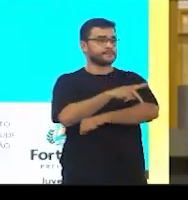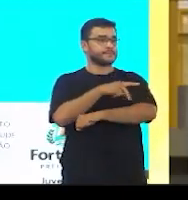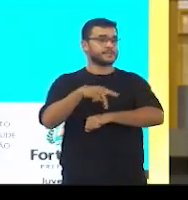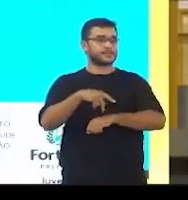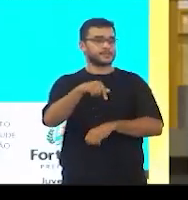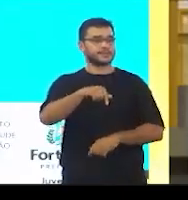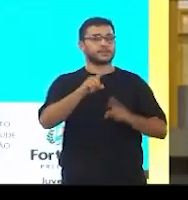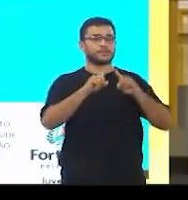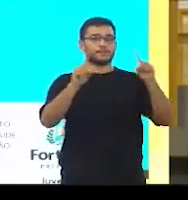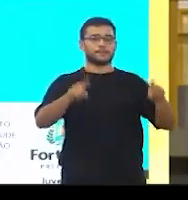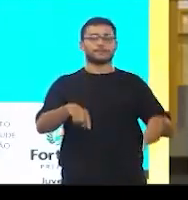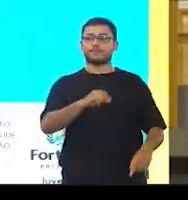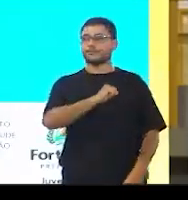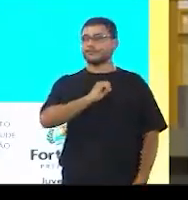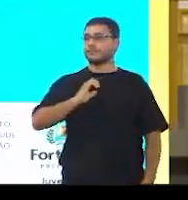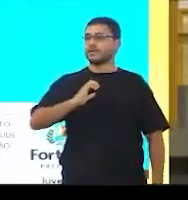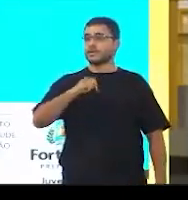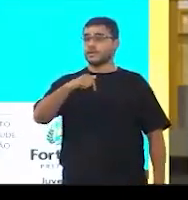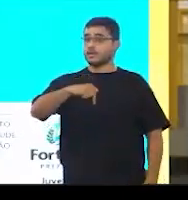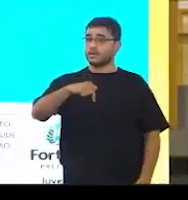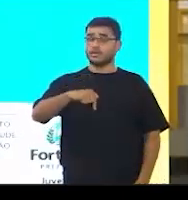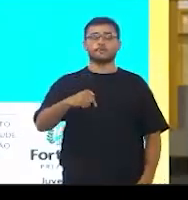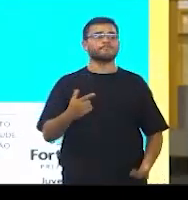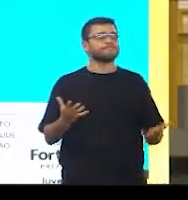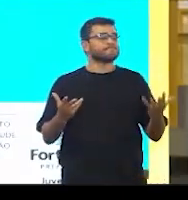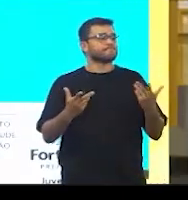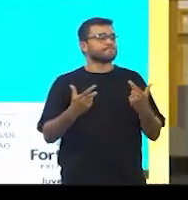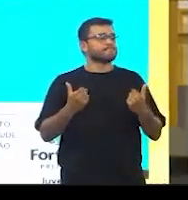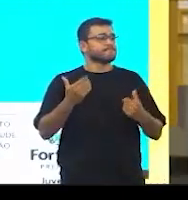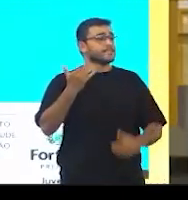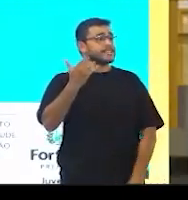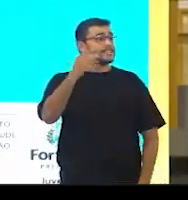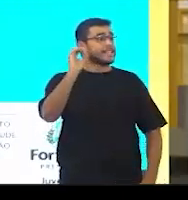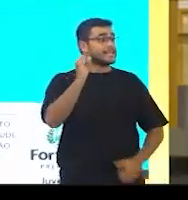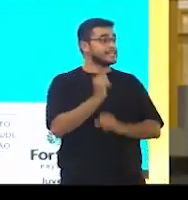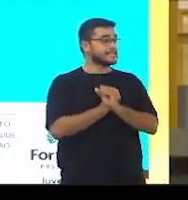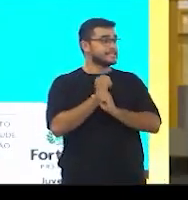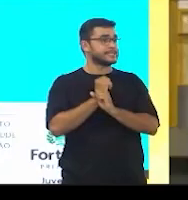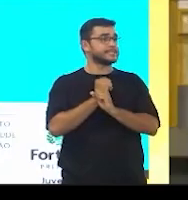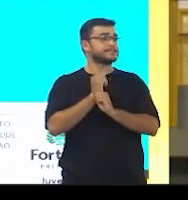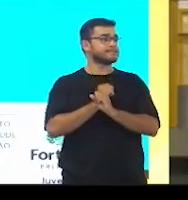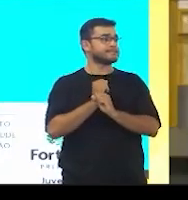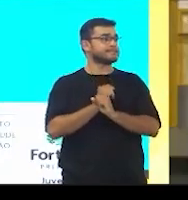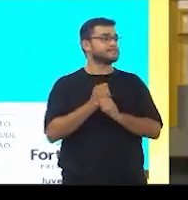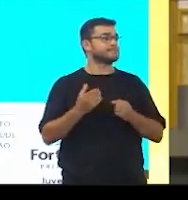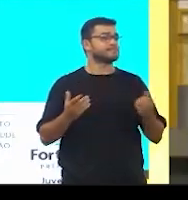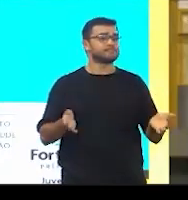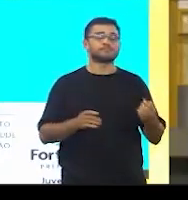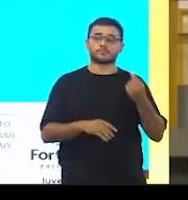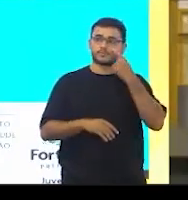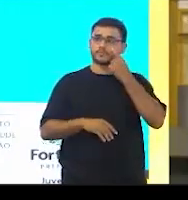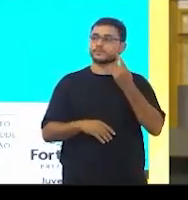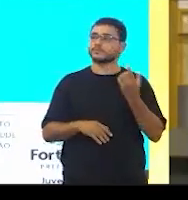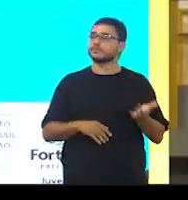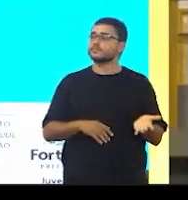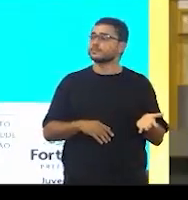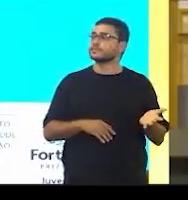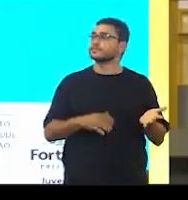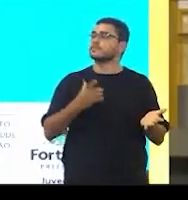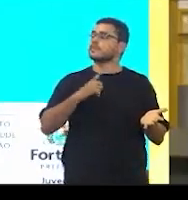que é o Academia Enem. Já comemorando 10 anos, né? Tá de parabéns aí o Academia Enem com 10 anos